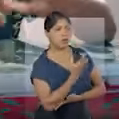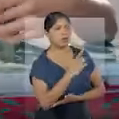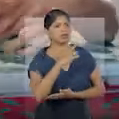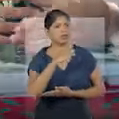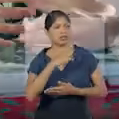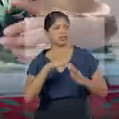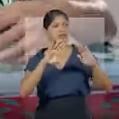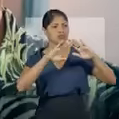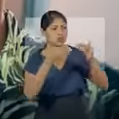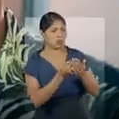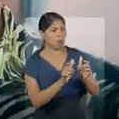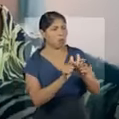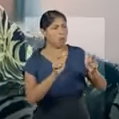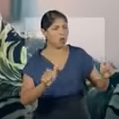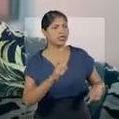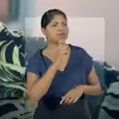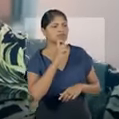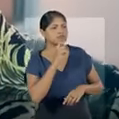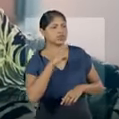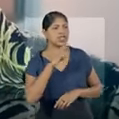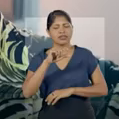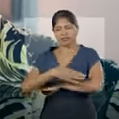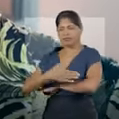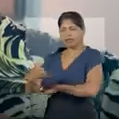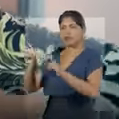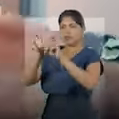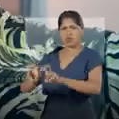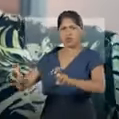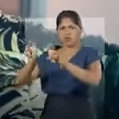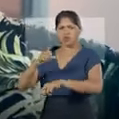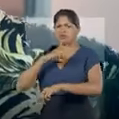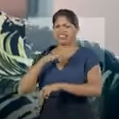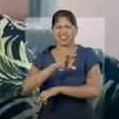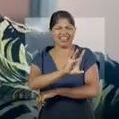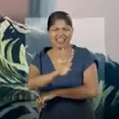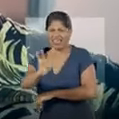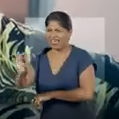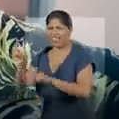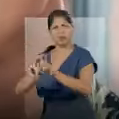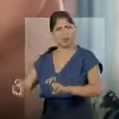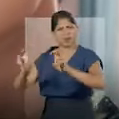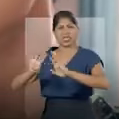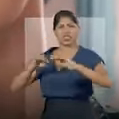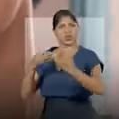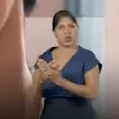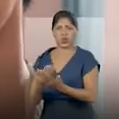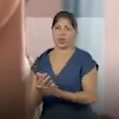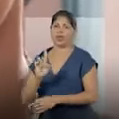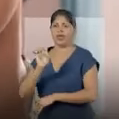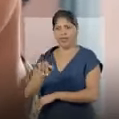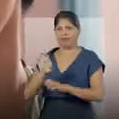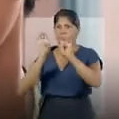grande, climatizada. Nós também temos lá a sala de informática, que é computador por toda a escola. É algo assim que é